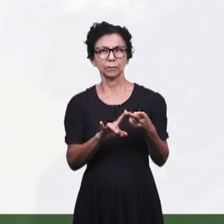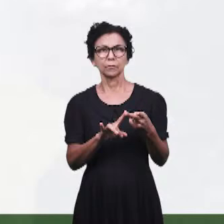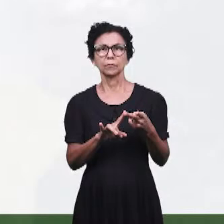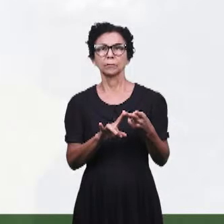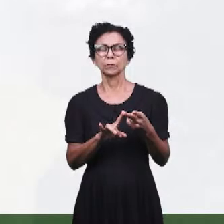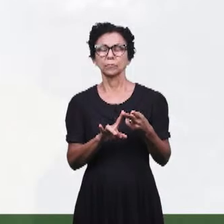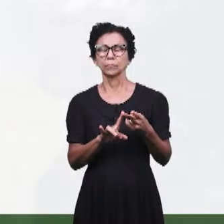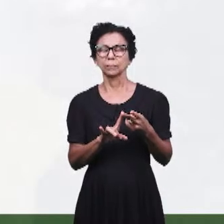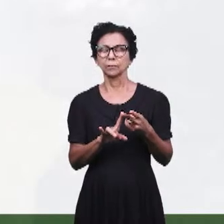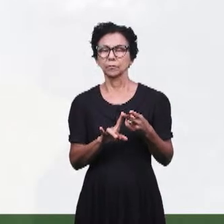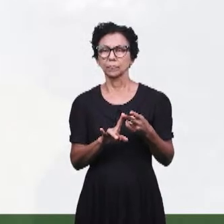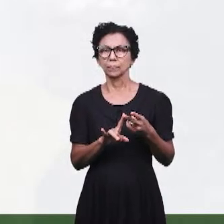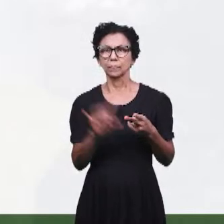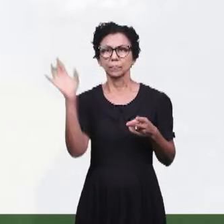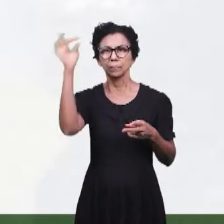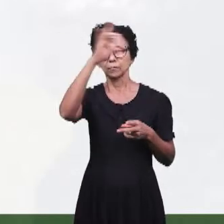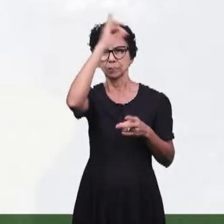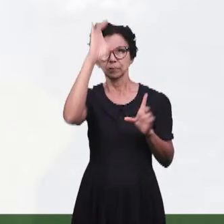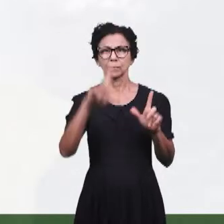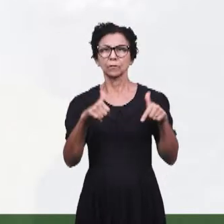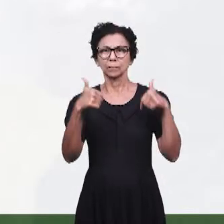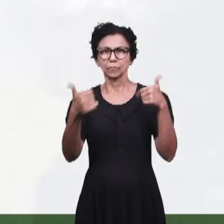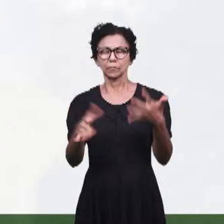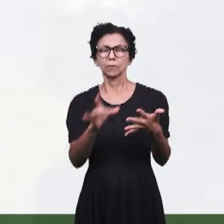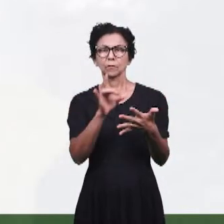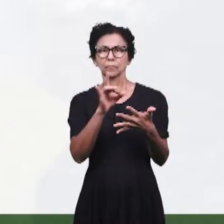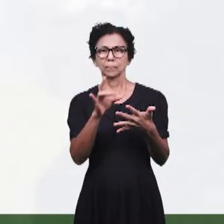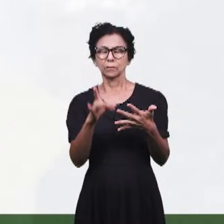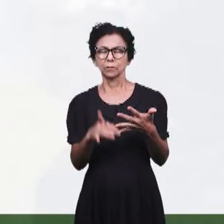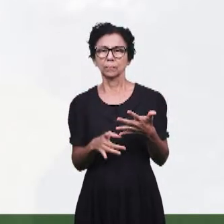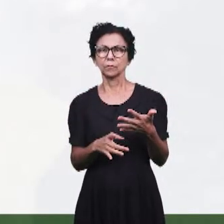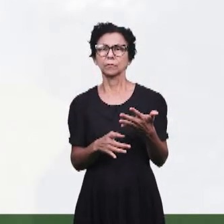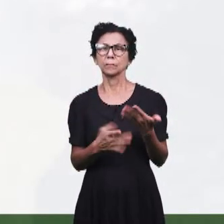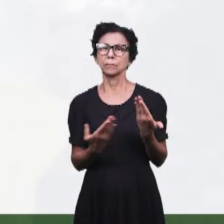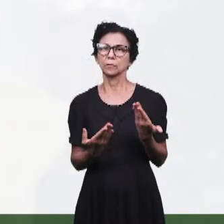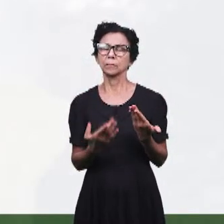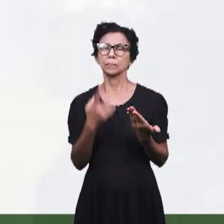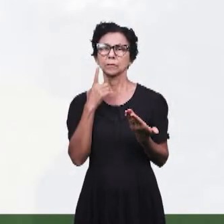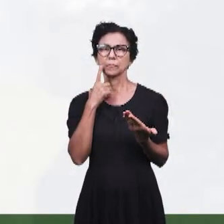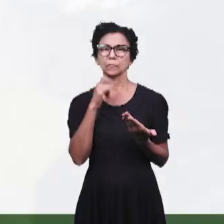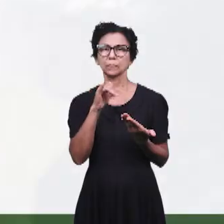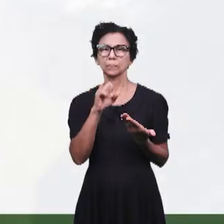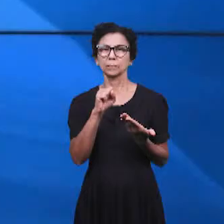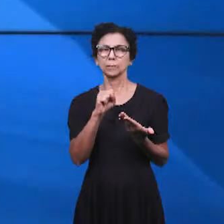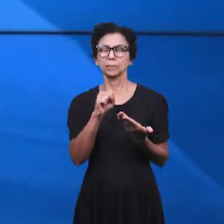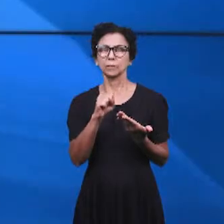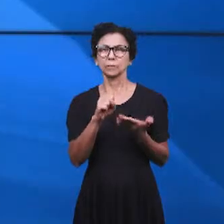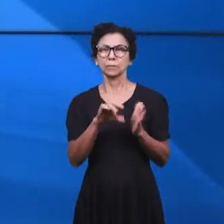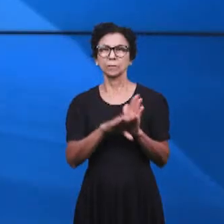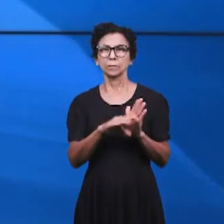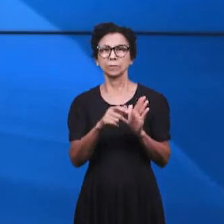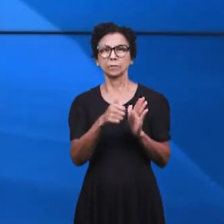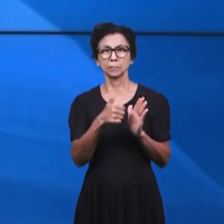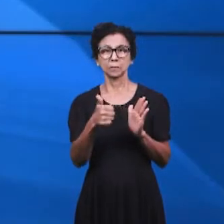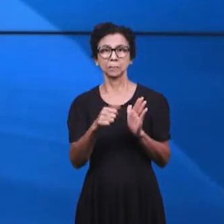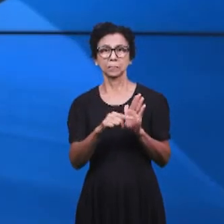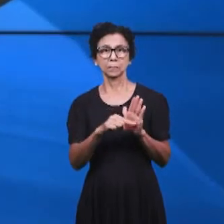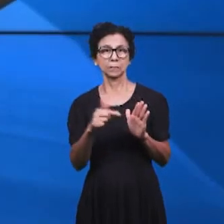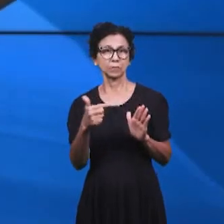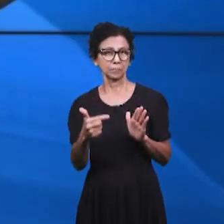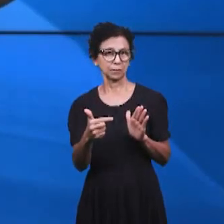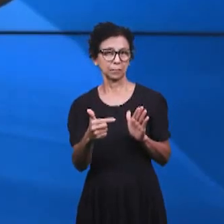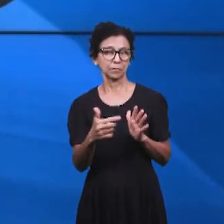do Espírito Santo, conforme Isaías, capítulo 11, verso de número 2. Louvado seja o nome do Senhor. É